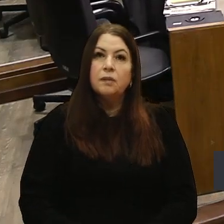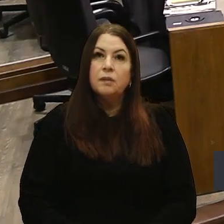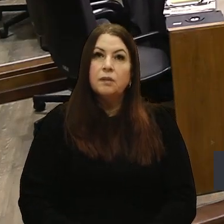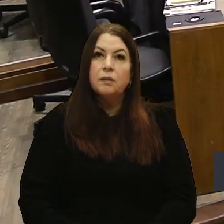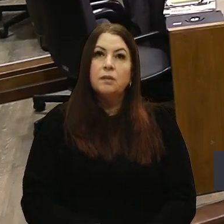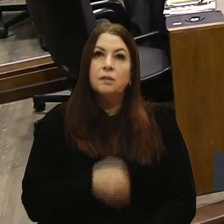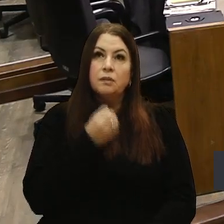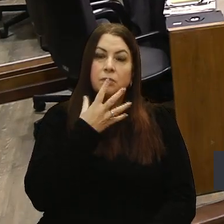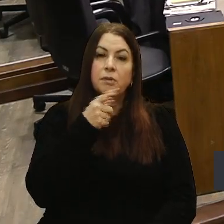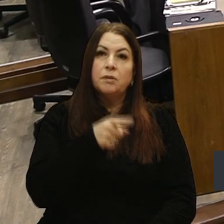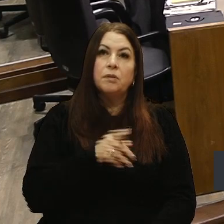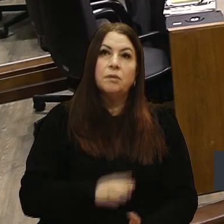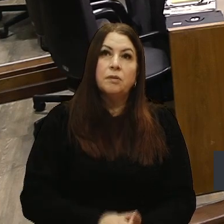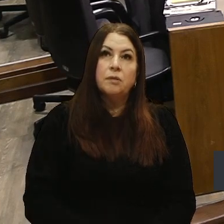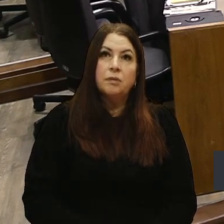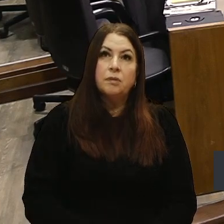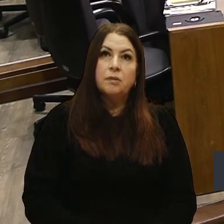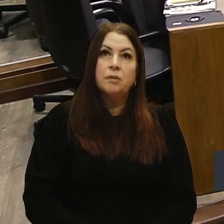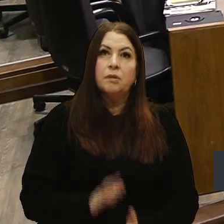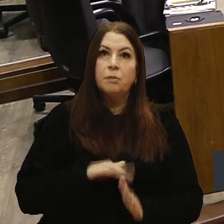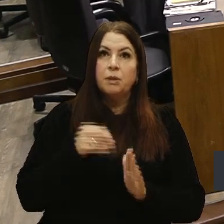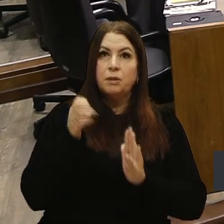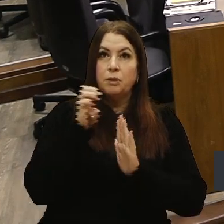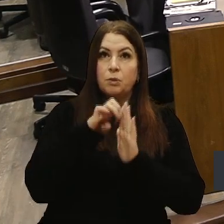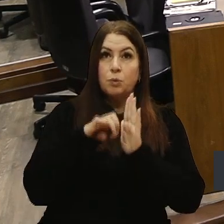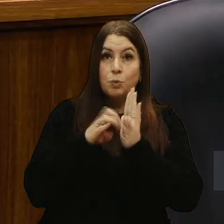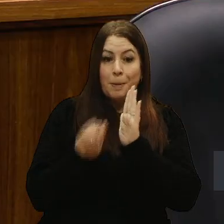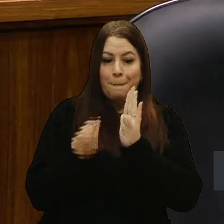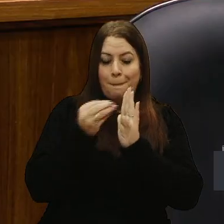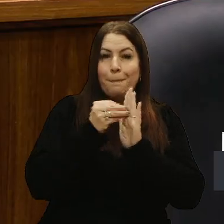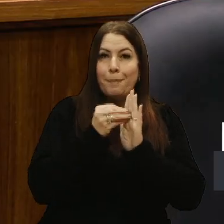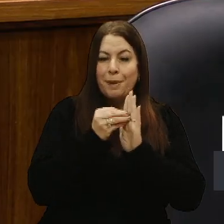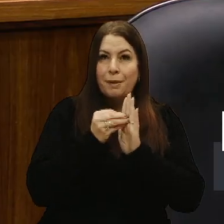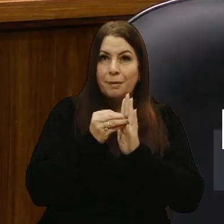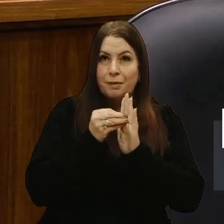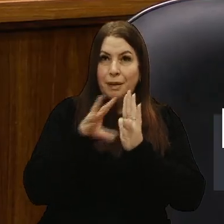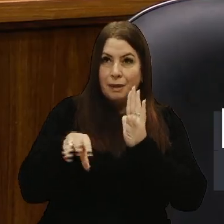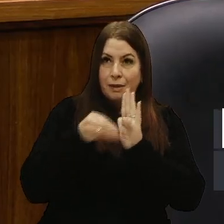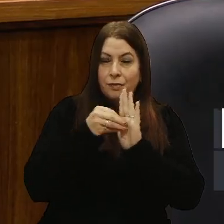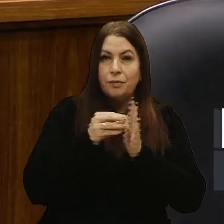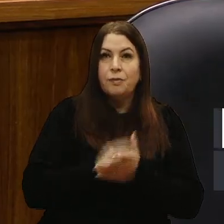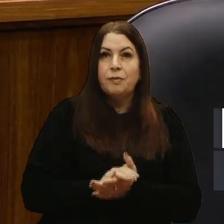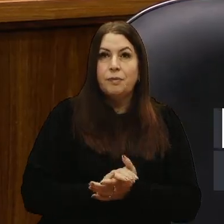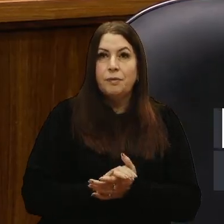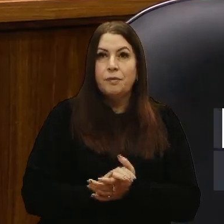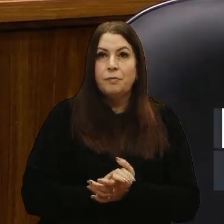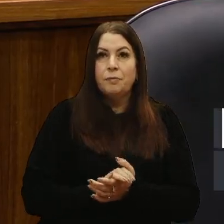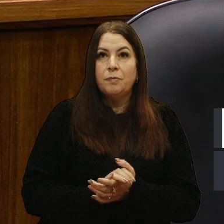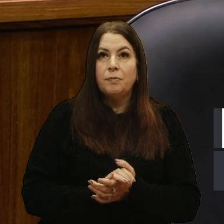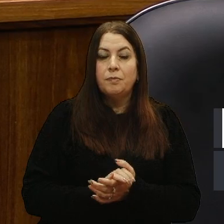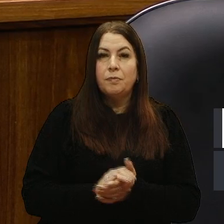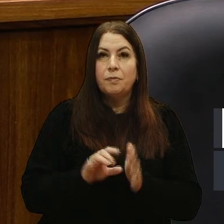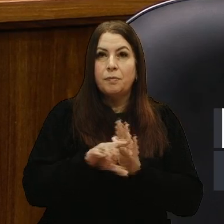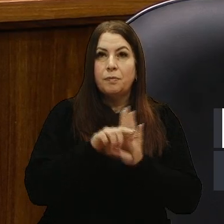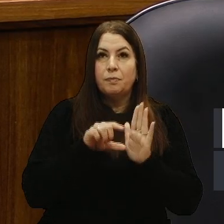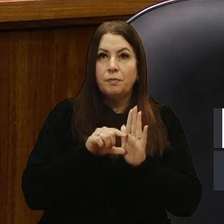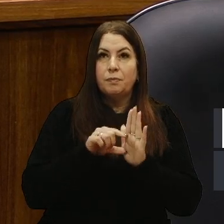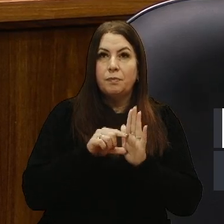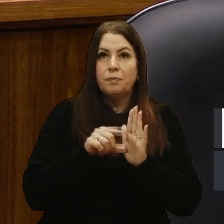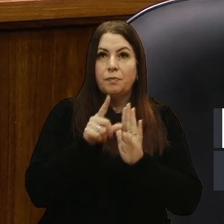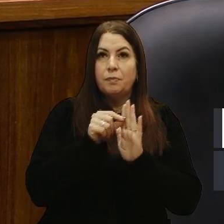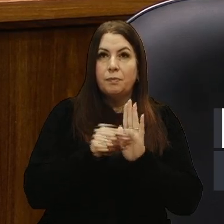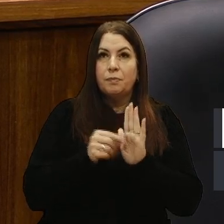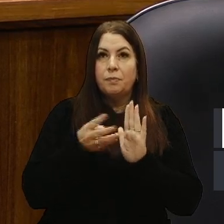Bom, esse é mais uma emenda, é uma emenda aditiva que acrescenta num parágrafo ao